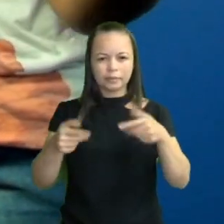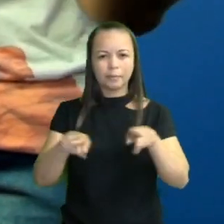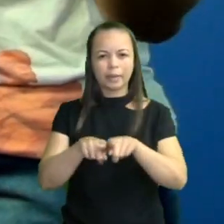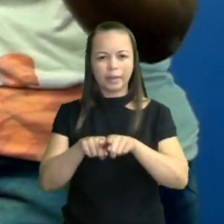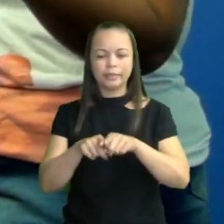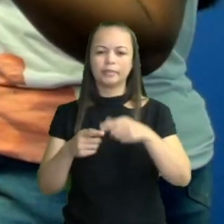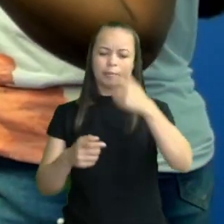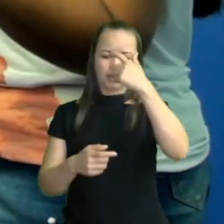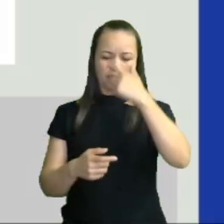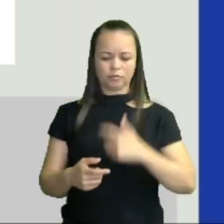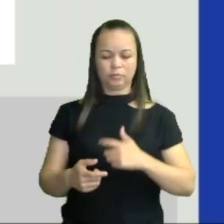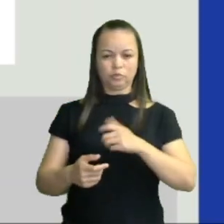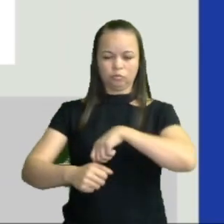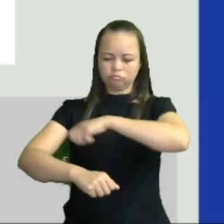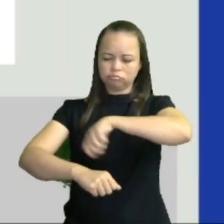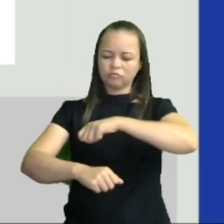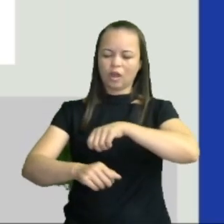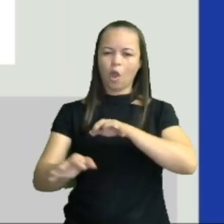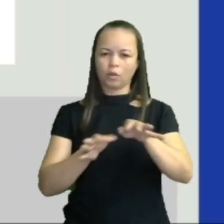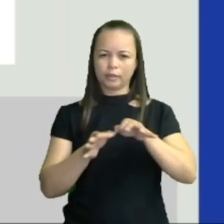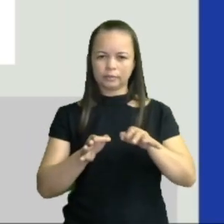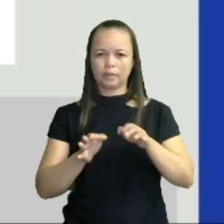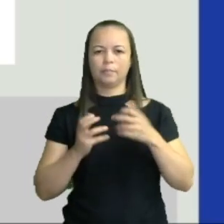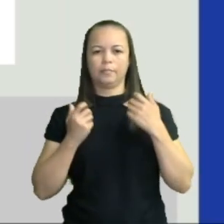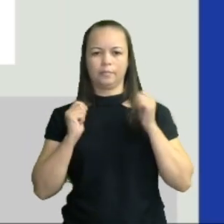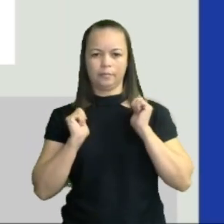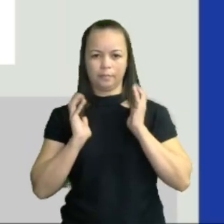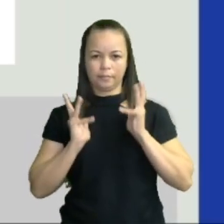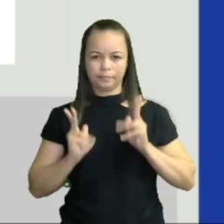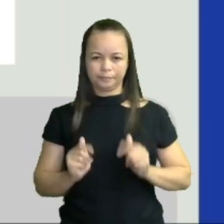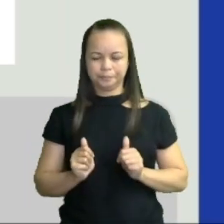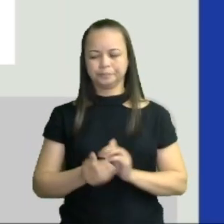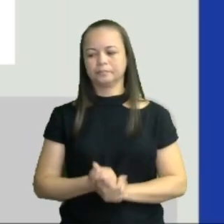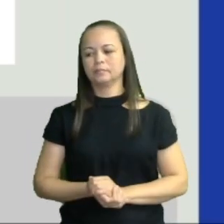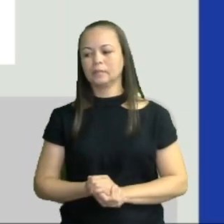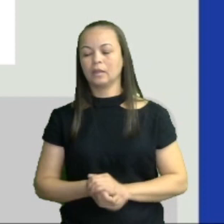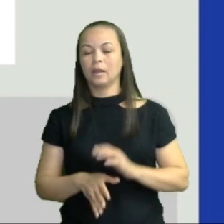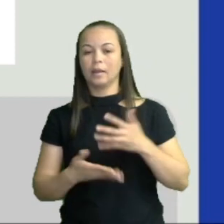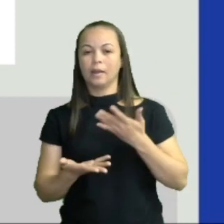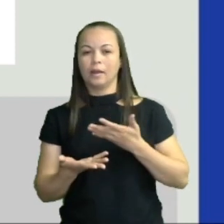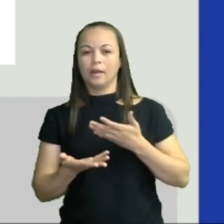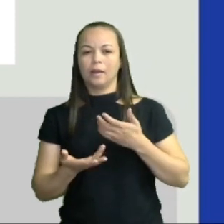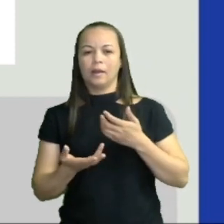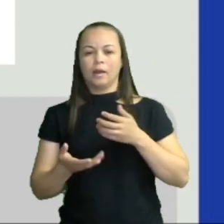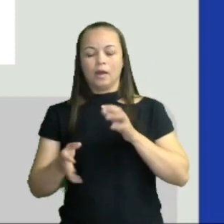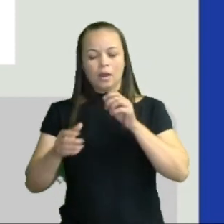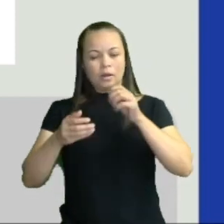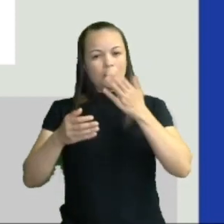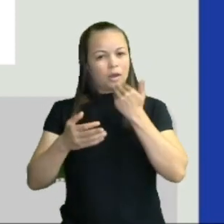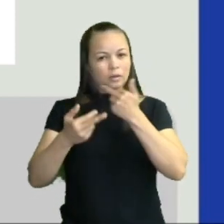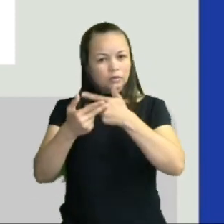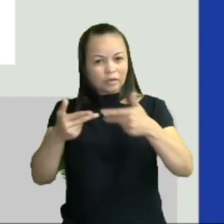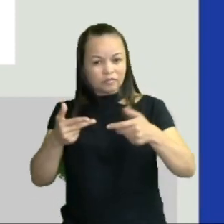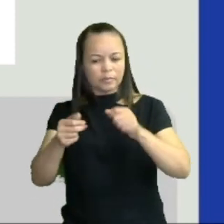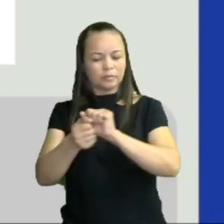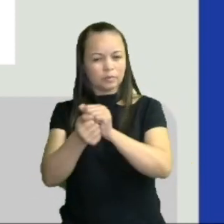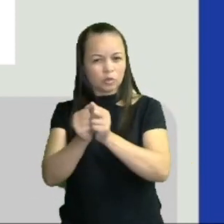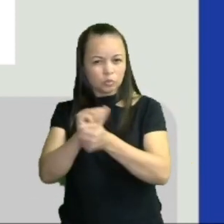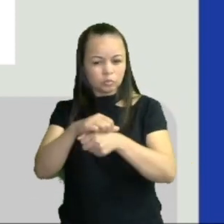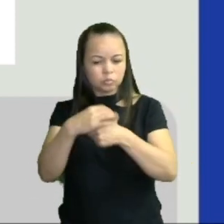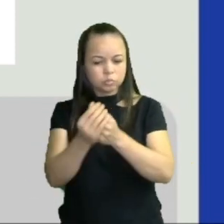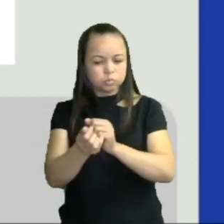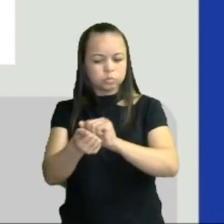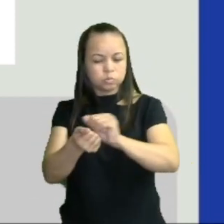tá bom? Então, vamos lá. Para higienizar os alimentos, antes de manusear os alimentos, lave bem as mãos com sabão e